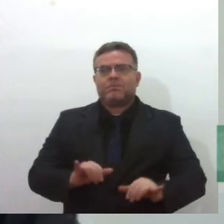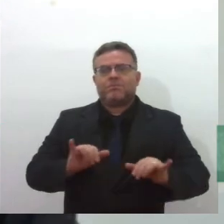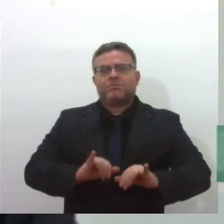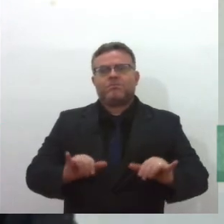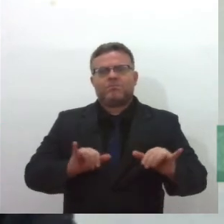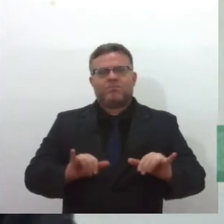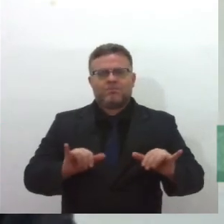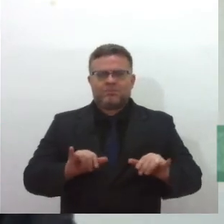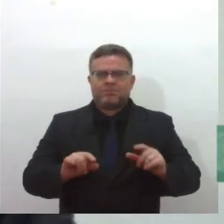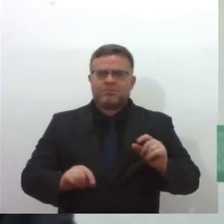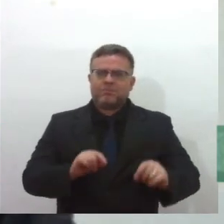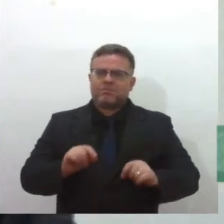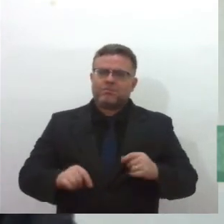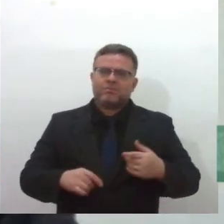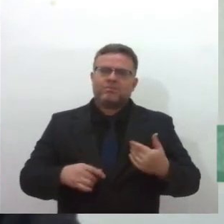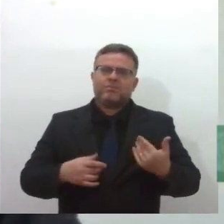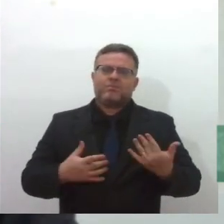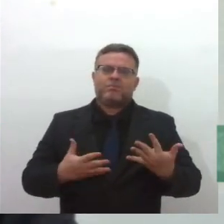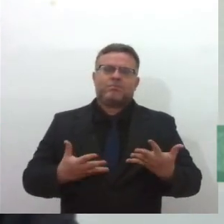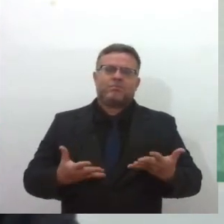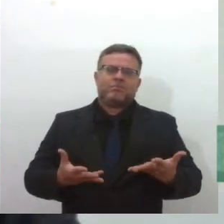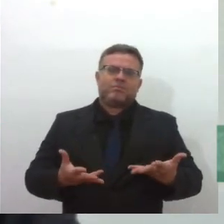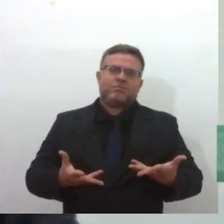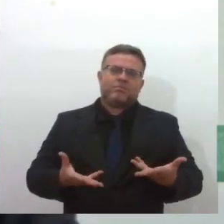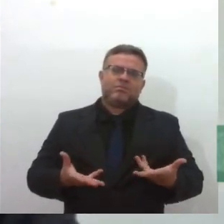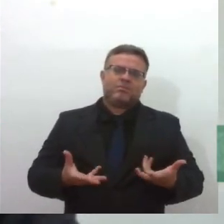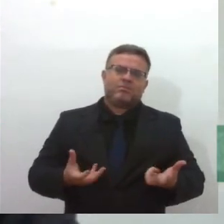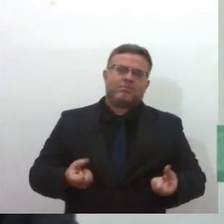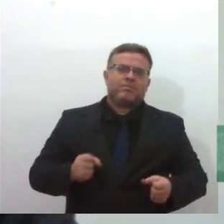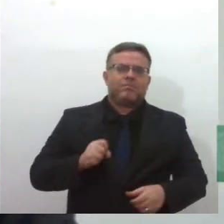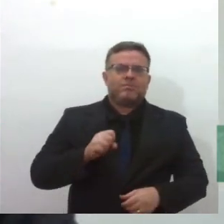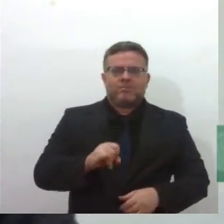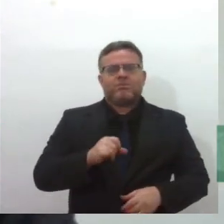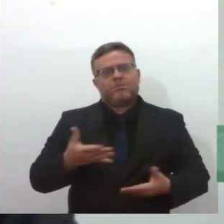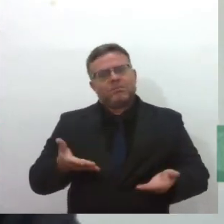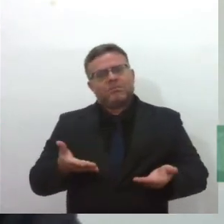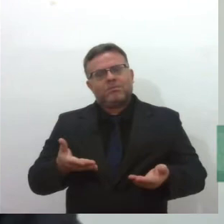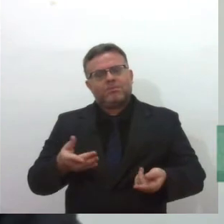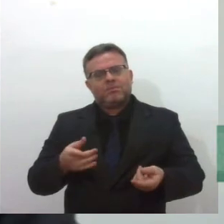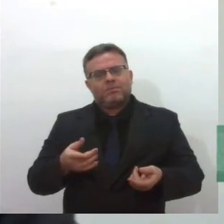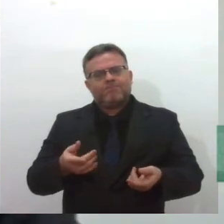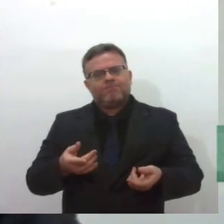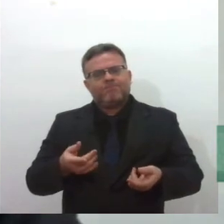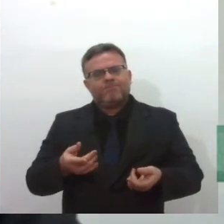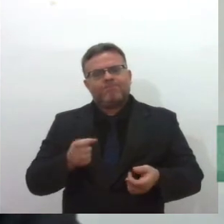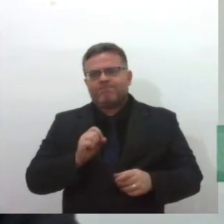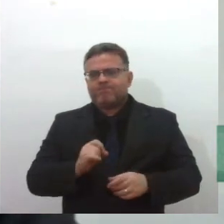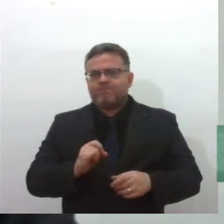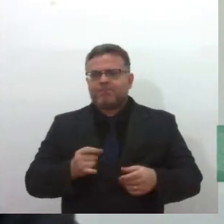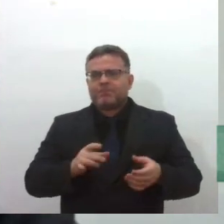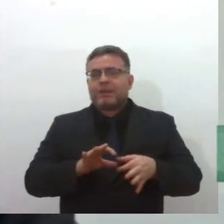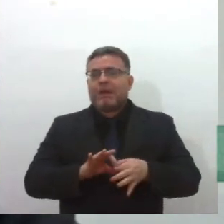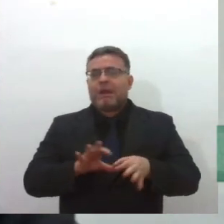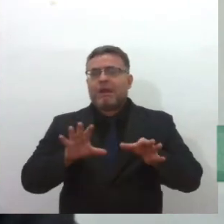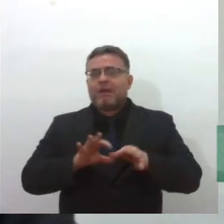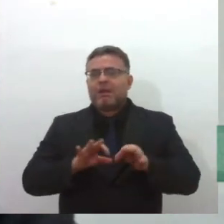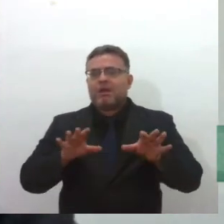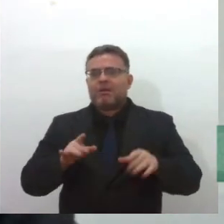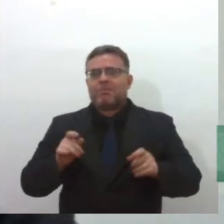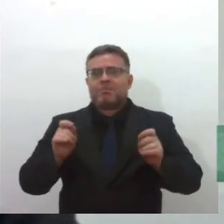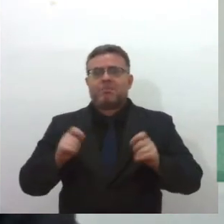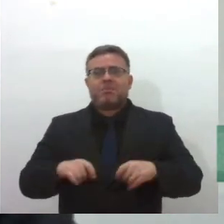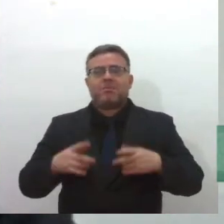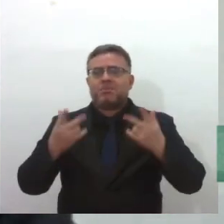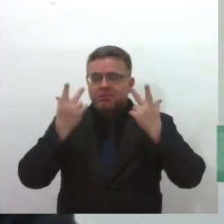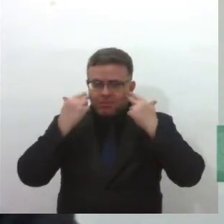4 anos de idade. Se ele estiver num estado que eu não tenho nenhuma unidade prisional semi-aberta, Então aí fica mais fácil ainda, que ele vai ficar na